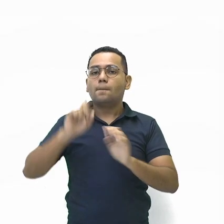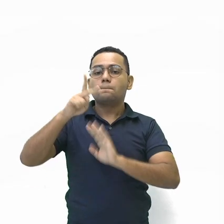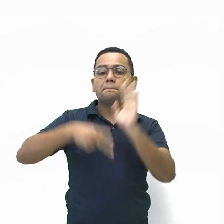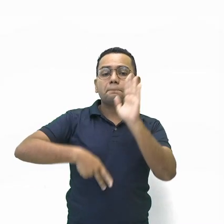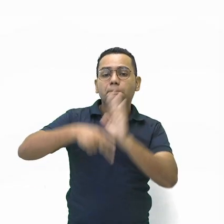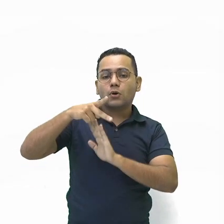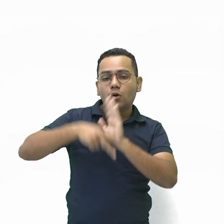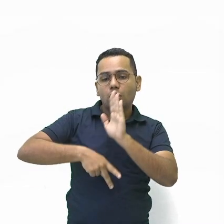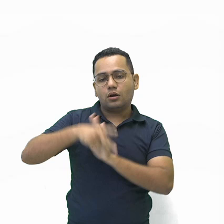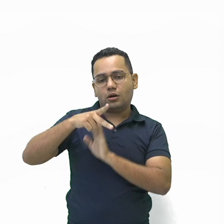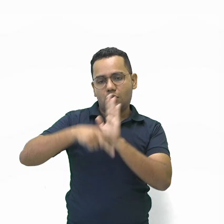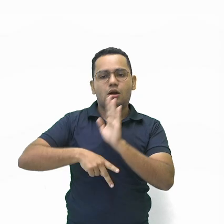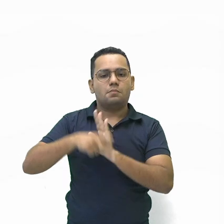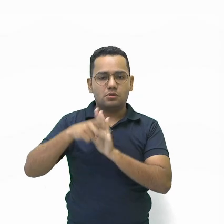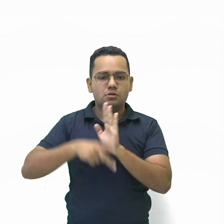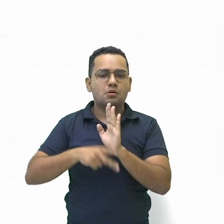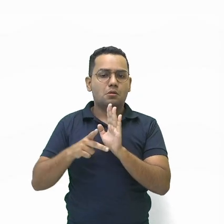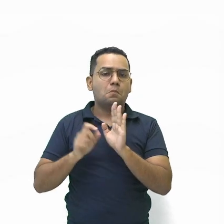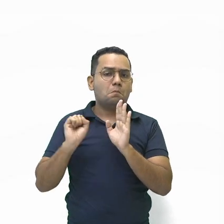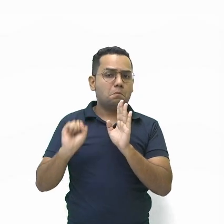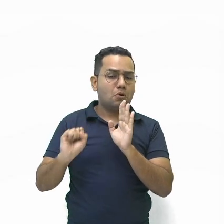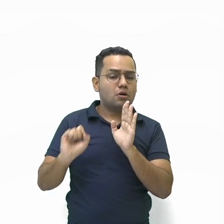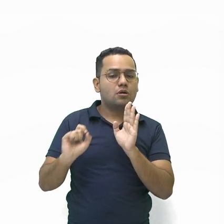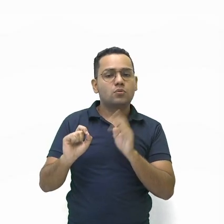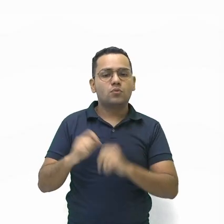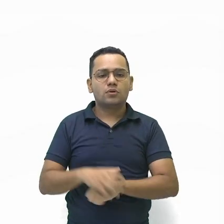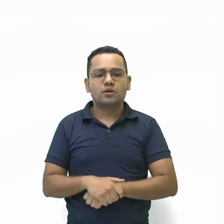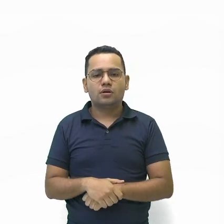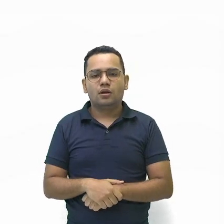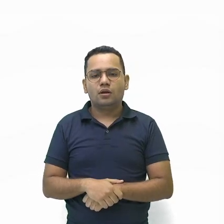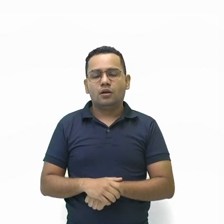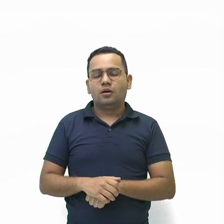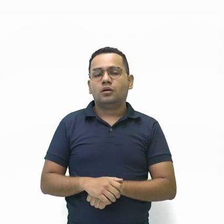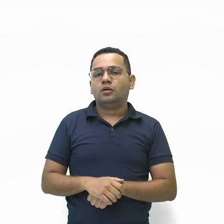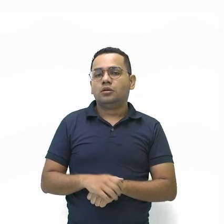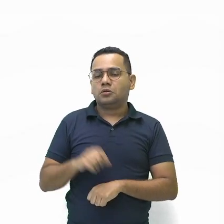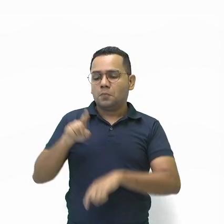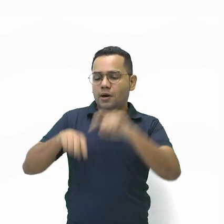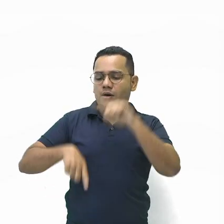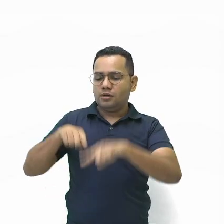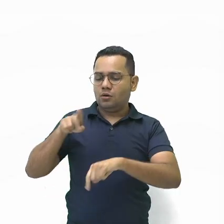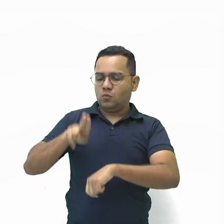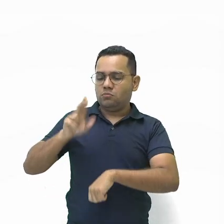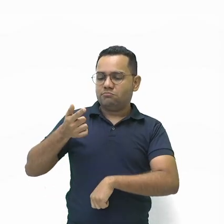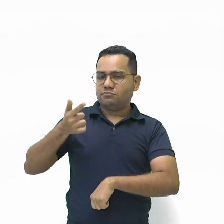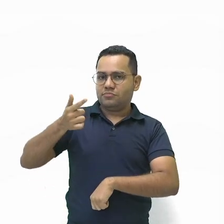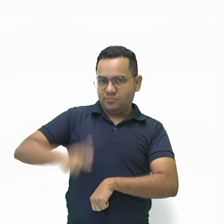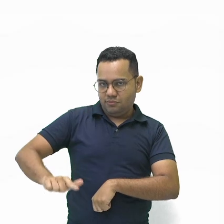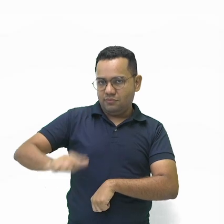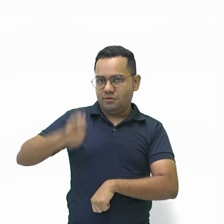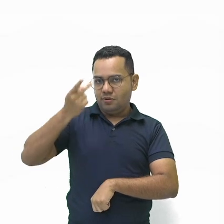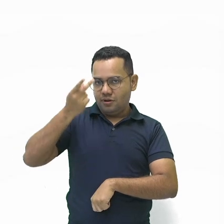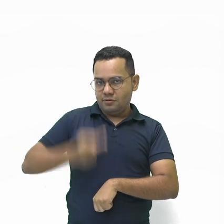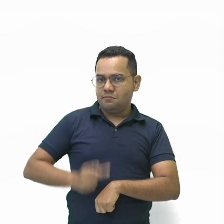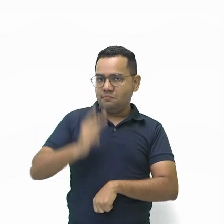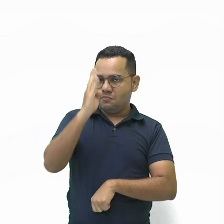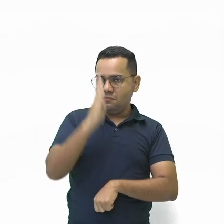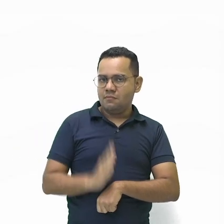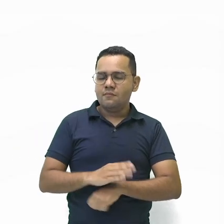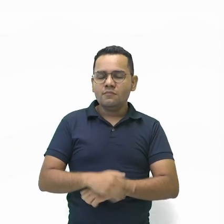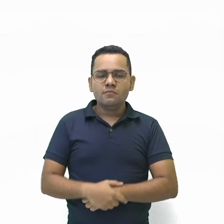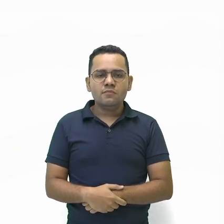programas, bem como quais são os principais programas de reaproveitamento e reciclagem que a gente tem aqui no Brasil. Bem,